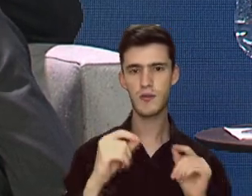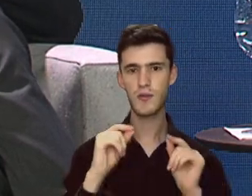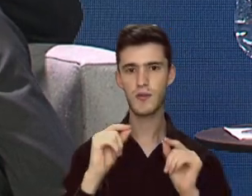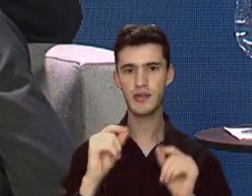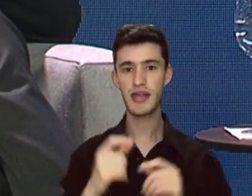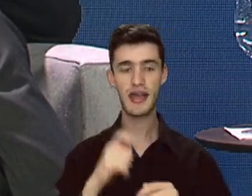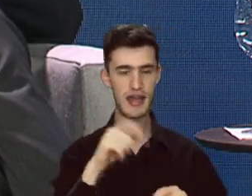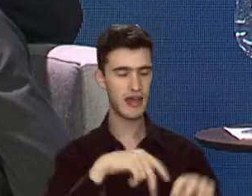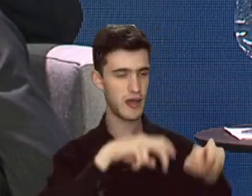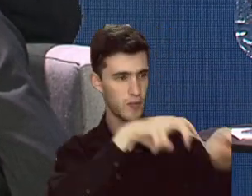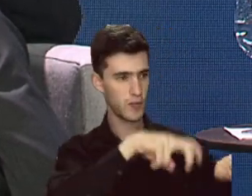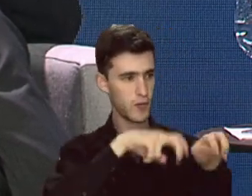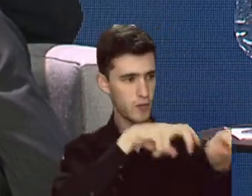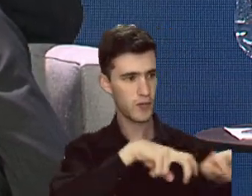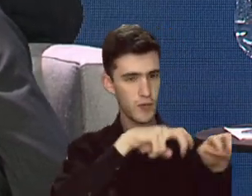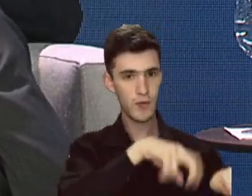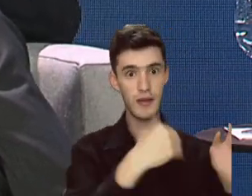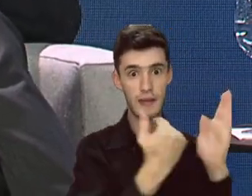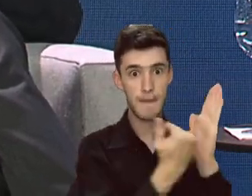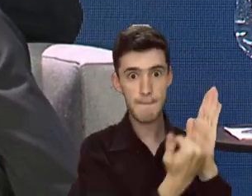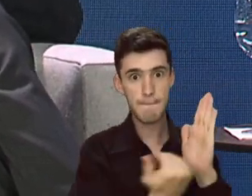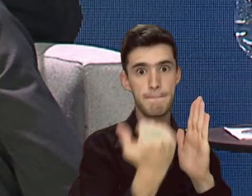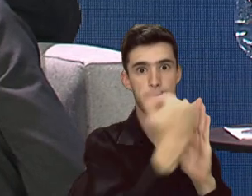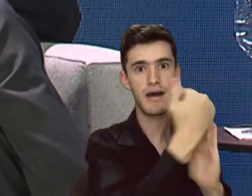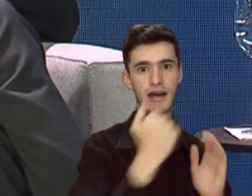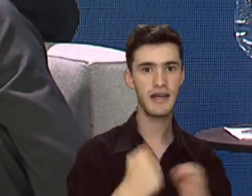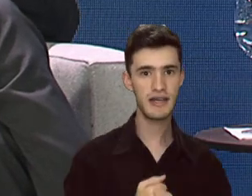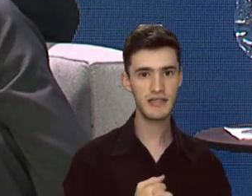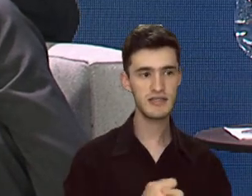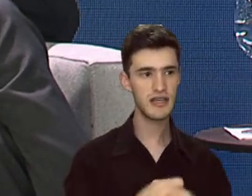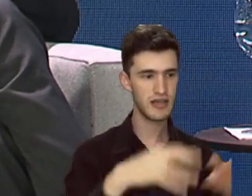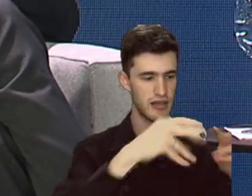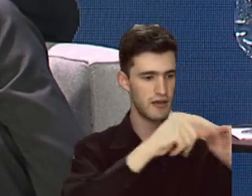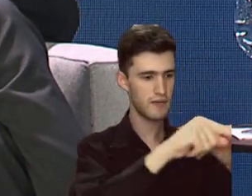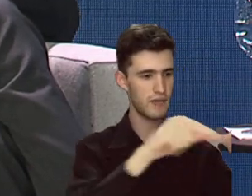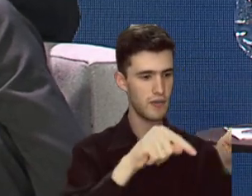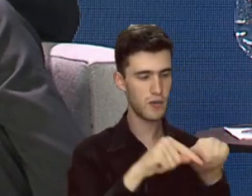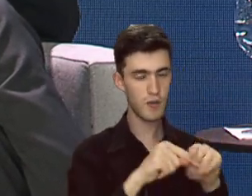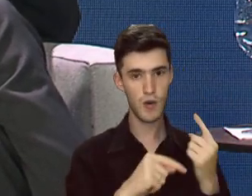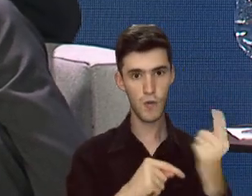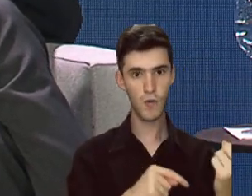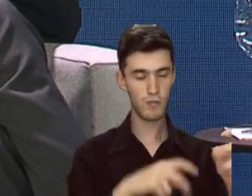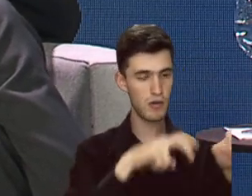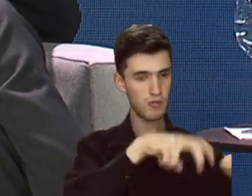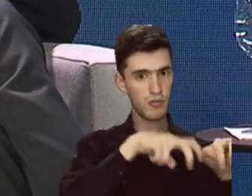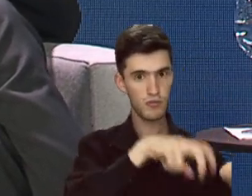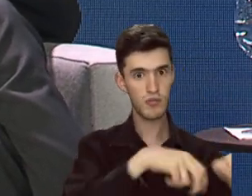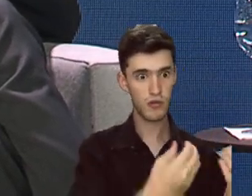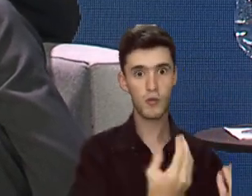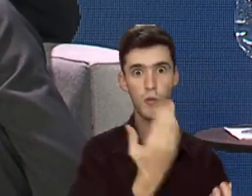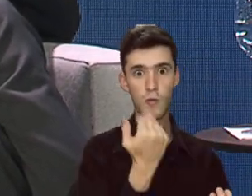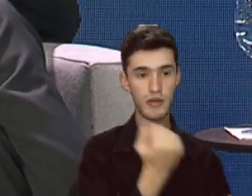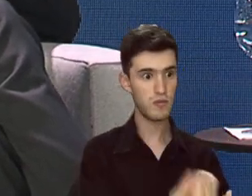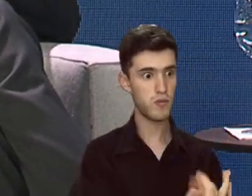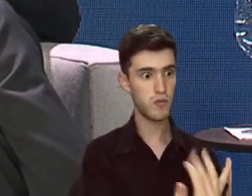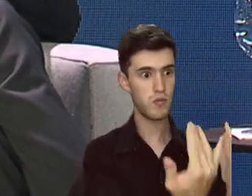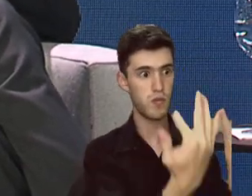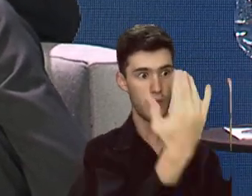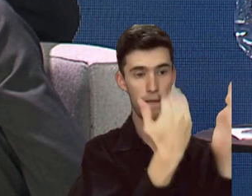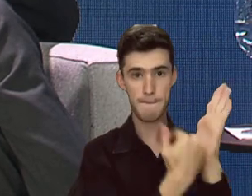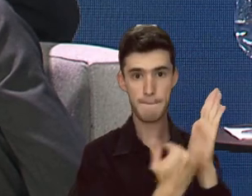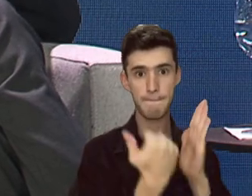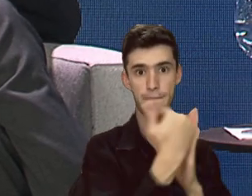pelo mesmo hectar com menos insumos né Na hora que você faz isso você é auto está reduzindo a pressão pela expansão da fronteira agrícola ou seja menos